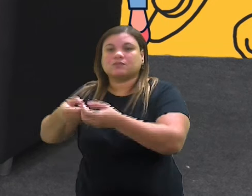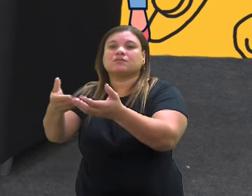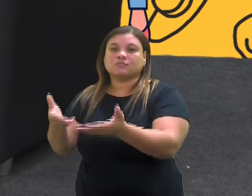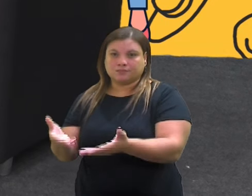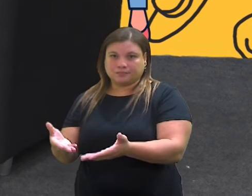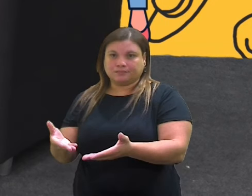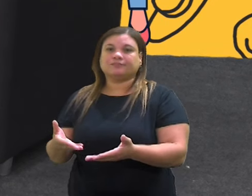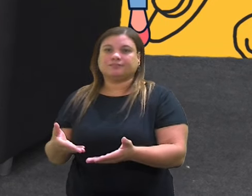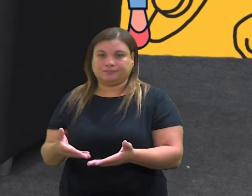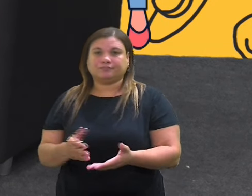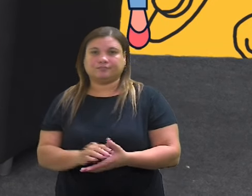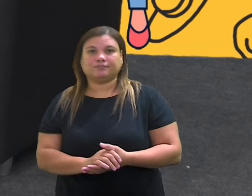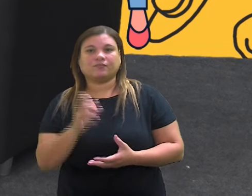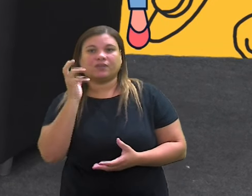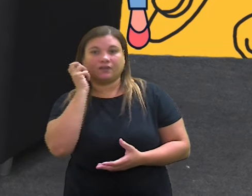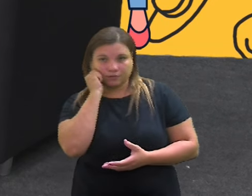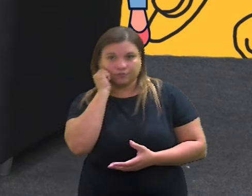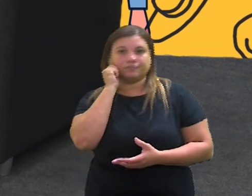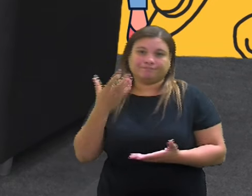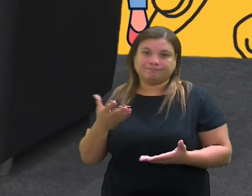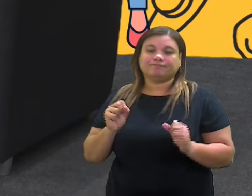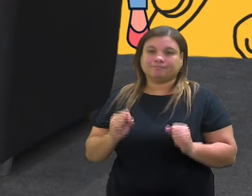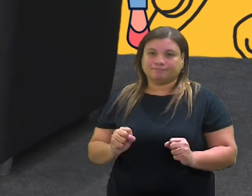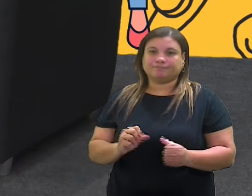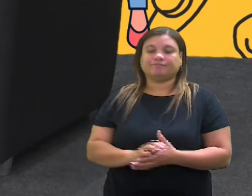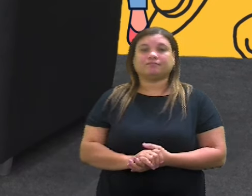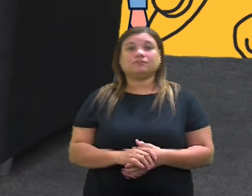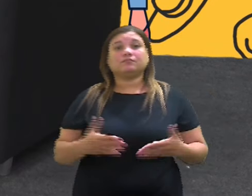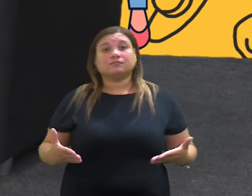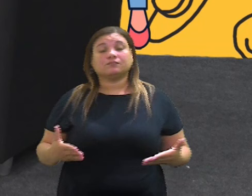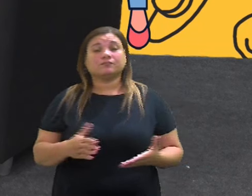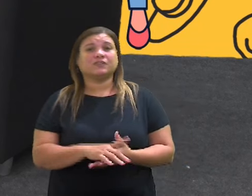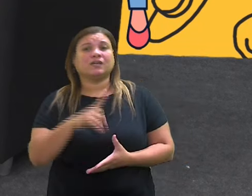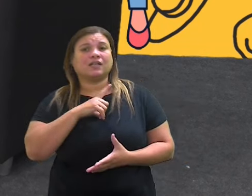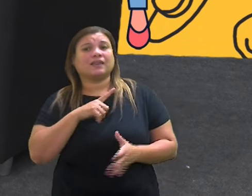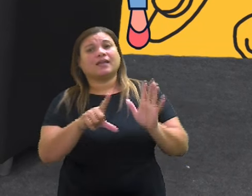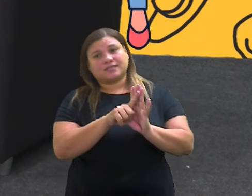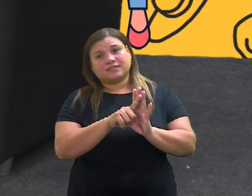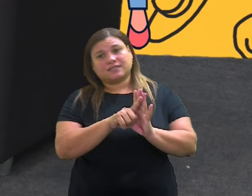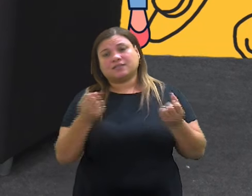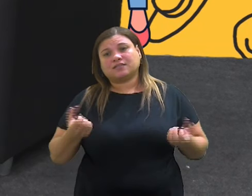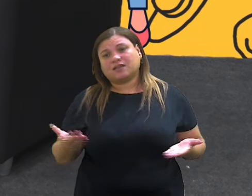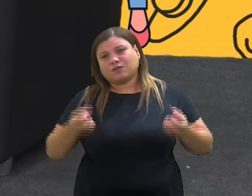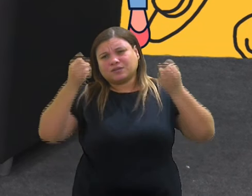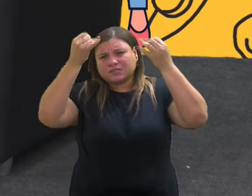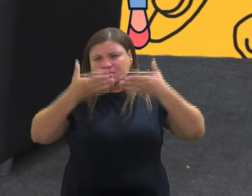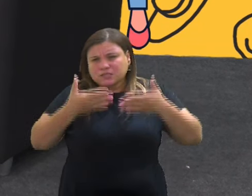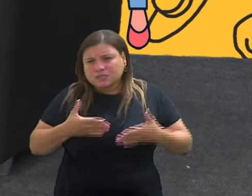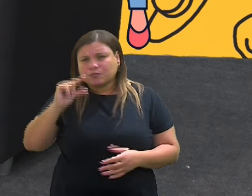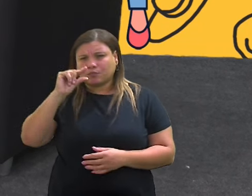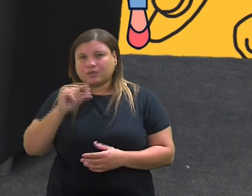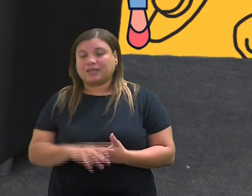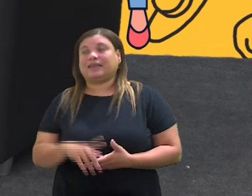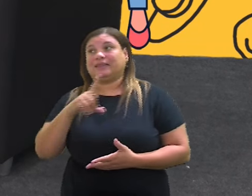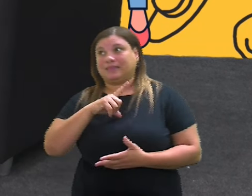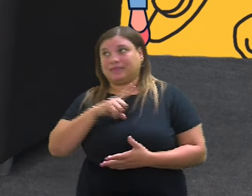E também sobre as leis de proteção aos animais, dá para falar um pouco sobre elas? As leis de maus tratos eram uma lei muito